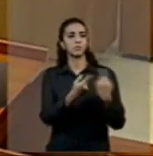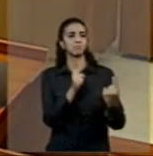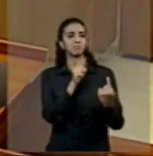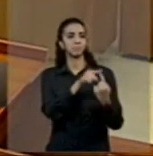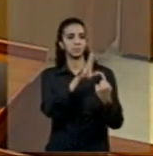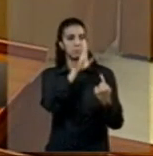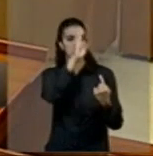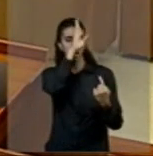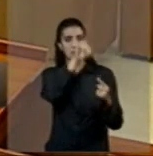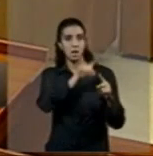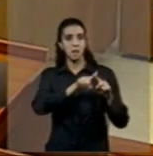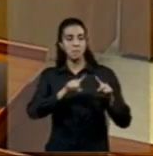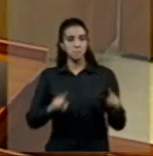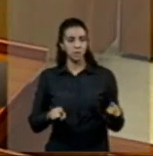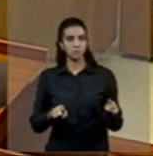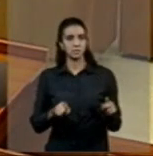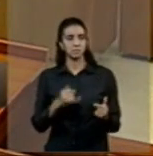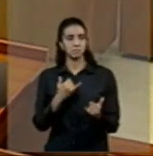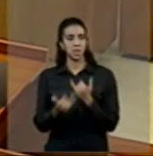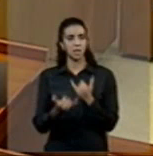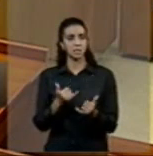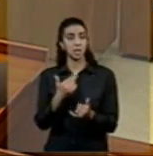intermediação ilícita de mão de obra.